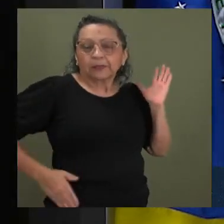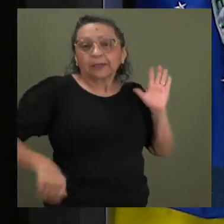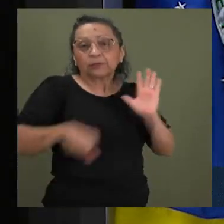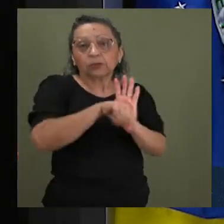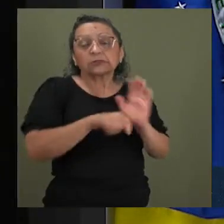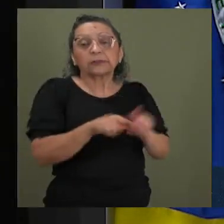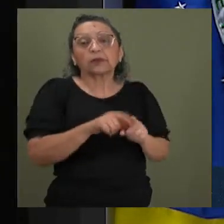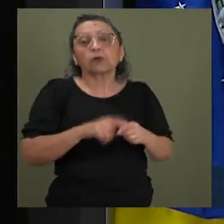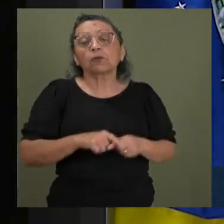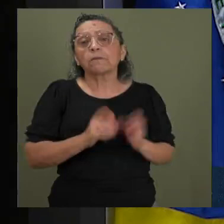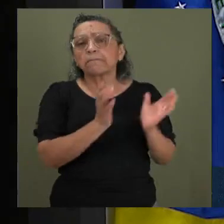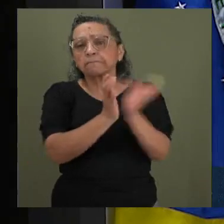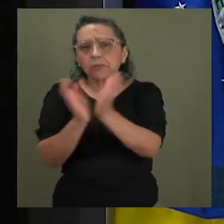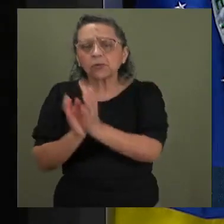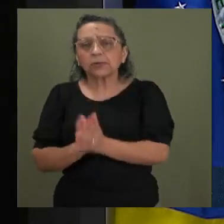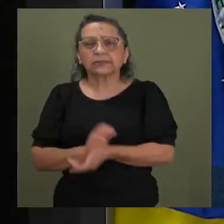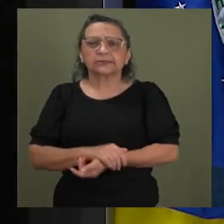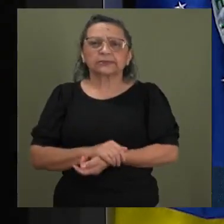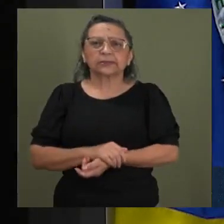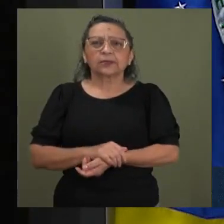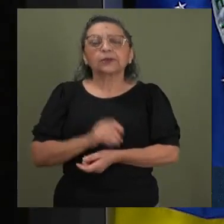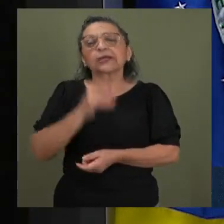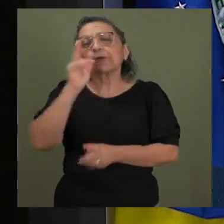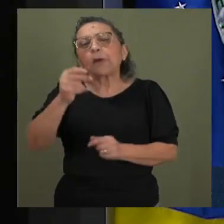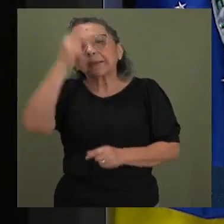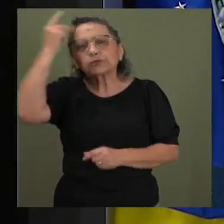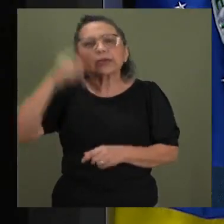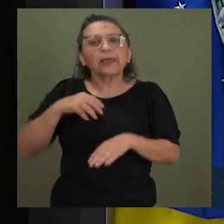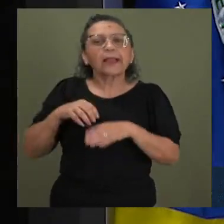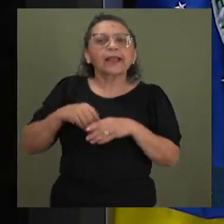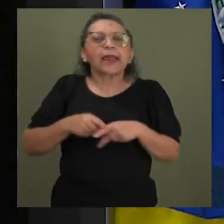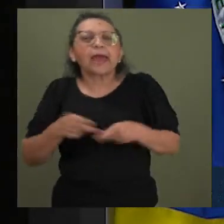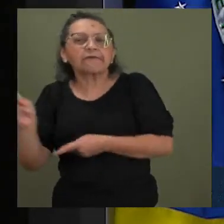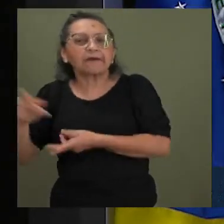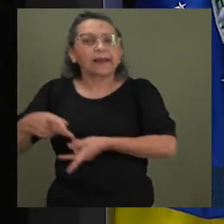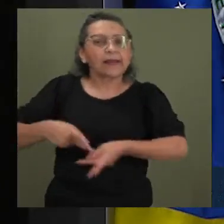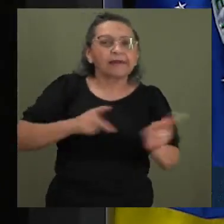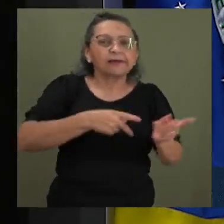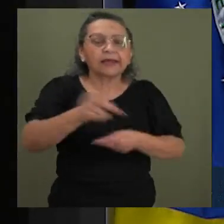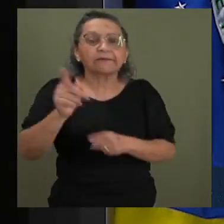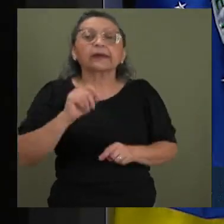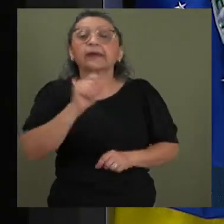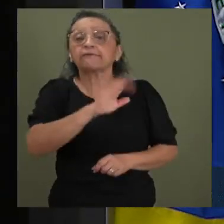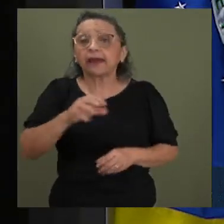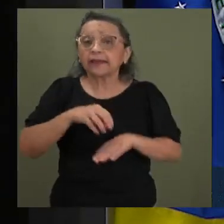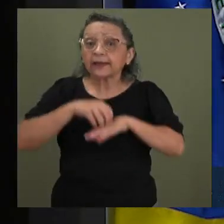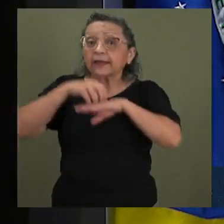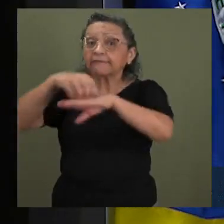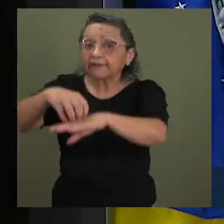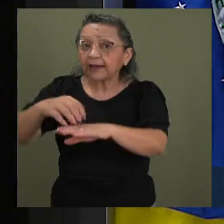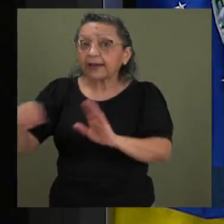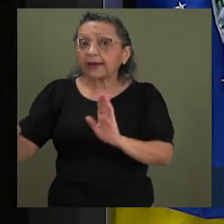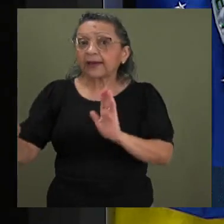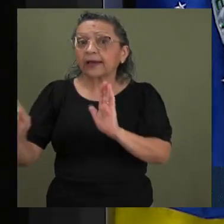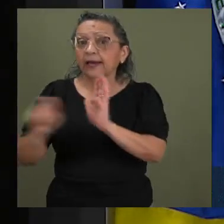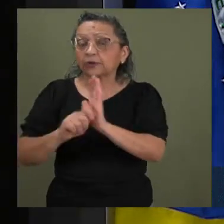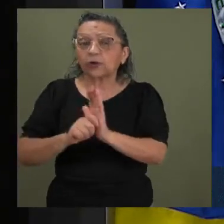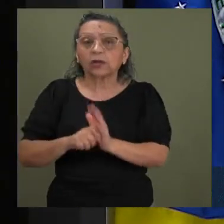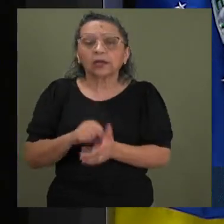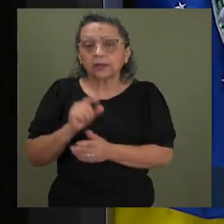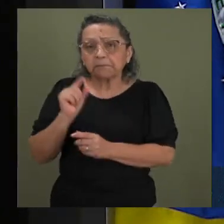como mulas, ou seja, aquele aviãozinho. Quem irá transportar o entorpecente em